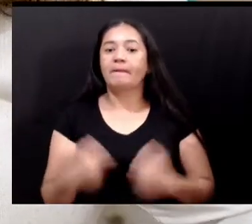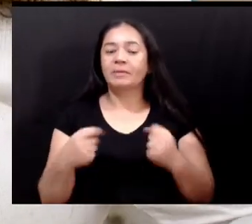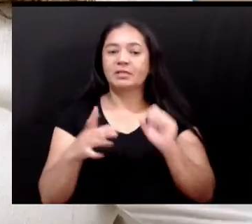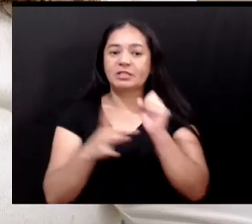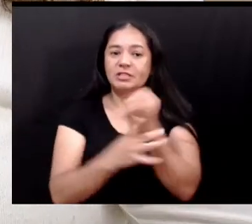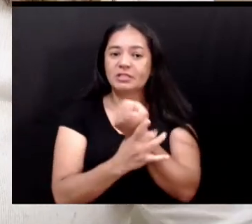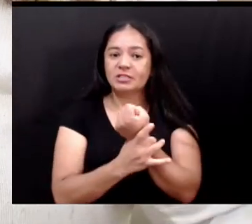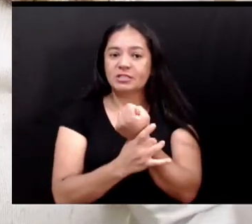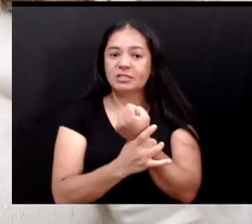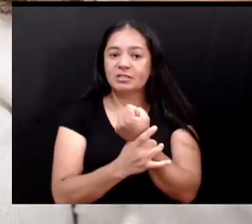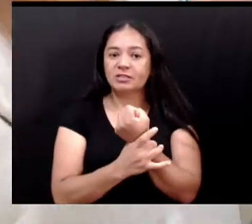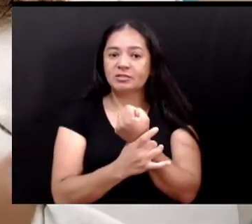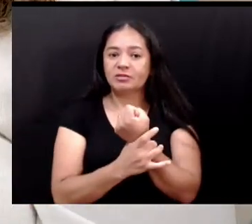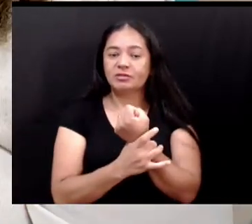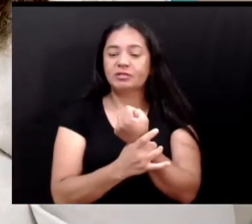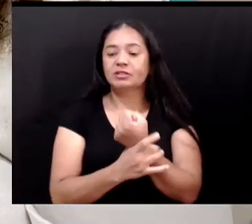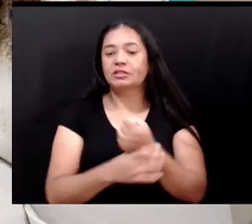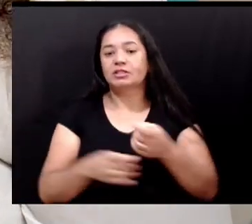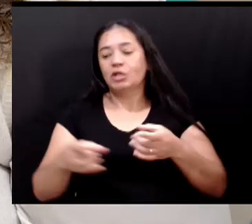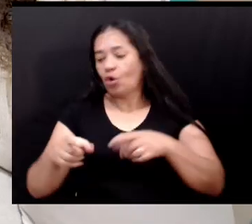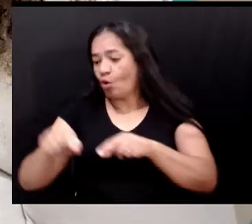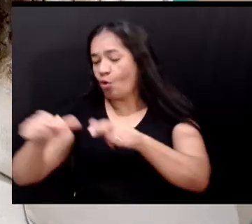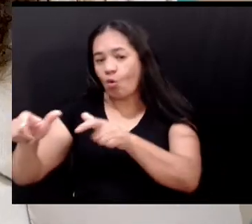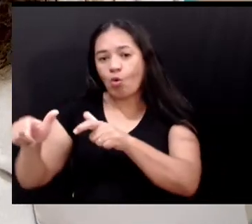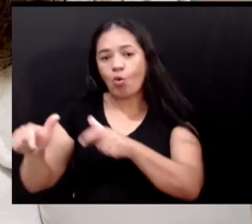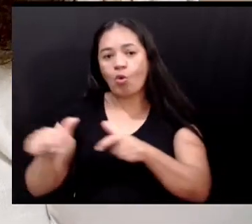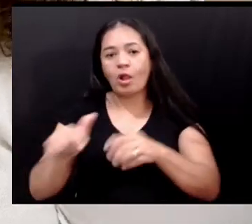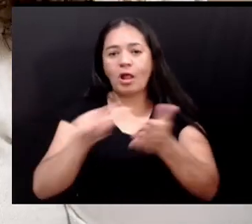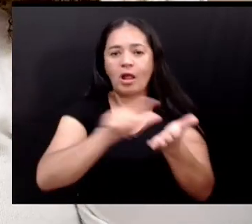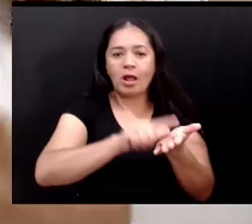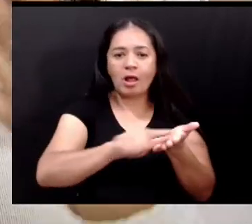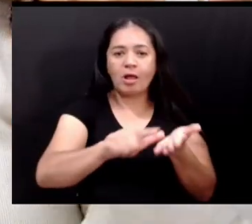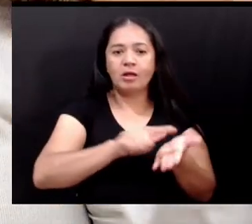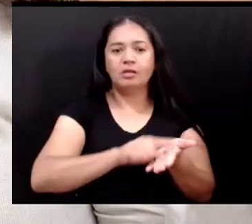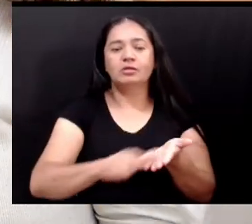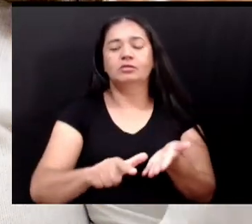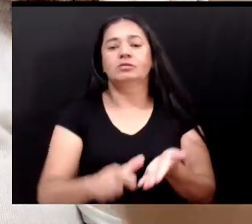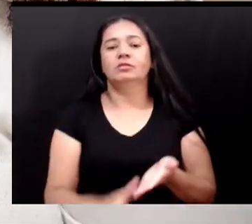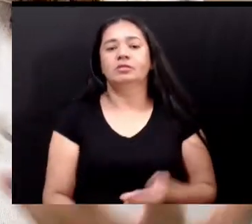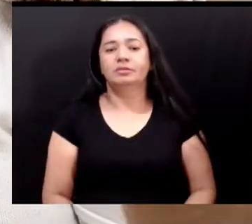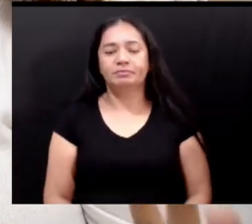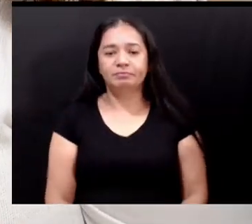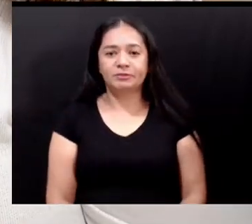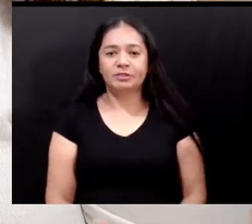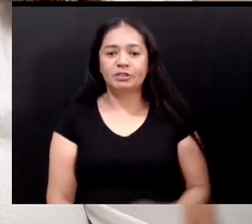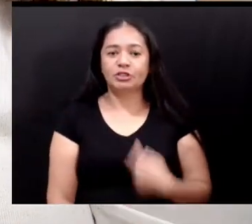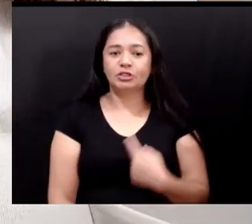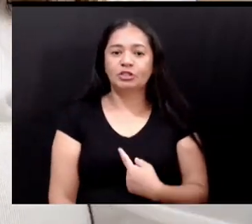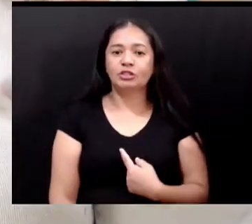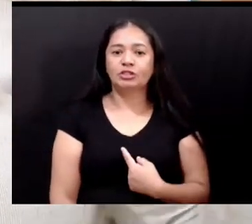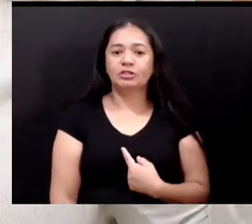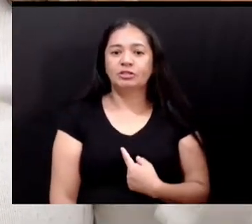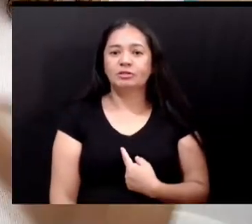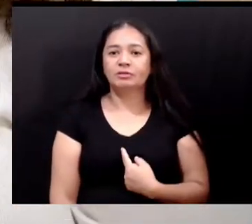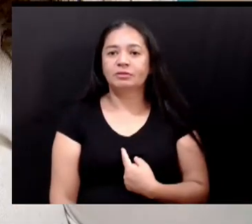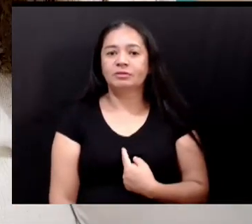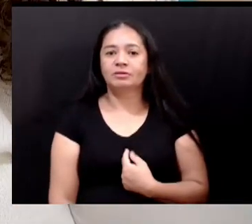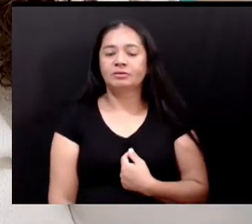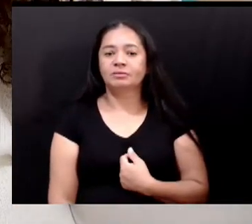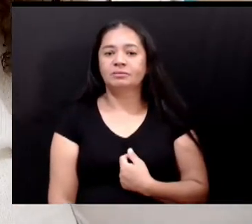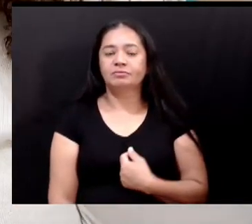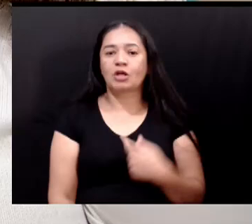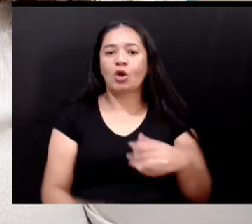com os móveis, tem que ter uma limpeza, a gente chama de limpeza com corrente, onde a gente vai desinfectar todo esse ambiente. Cuidado com